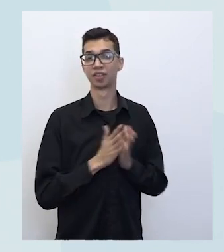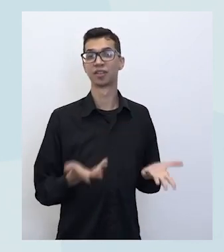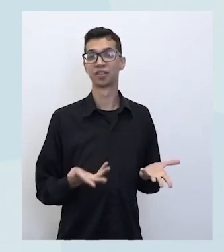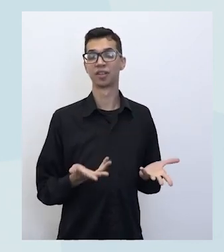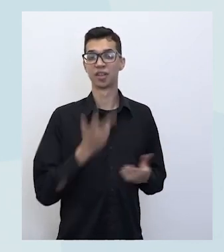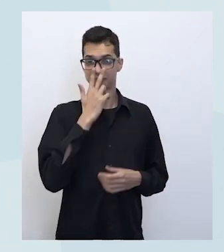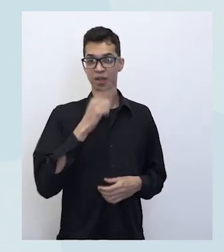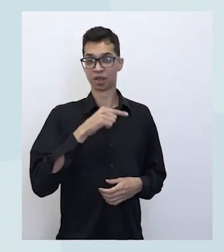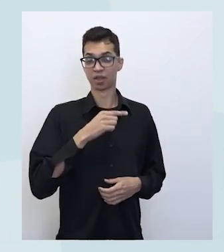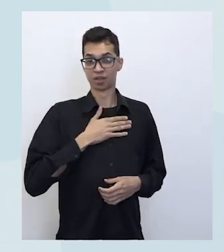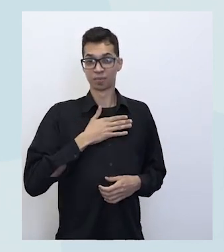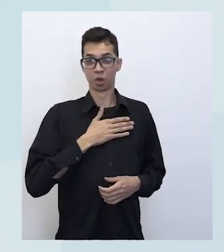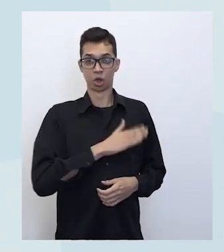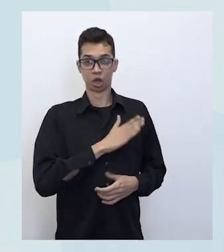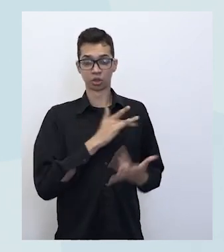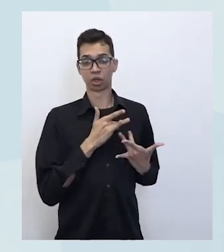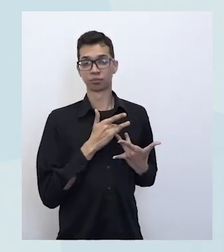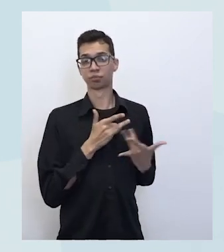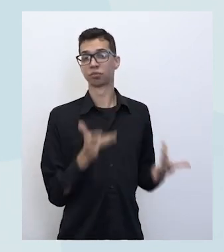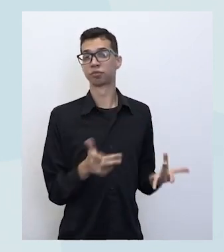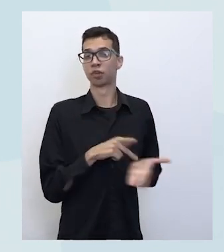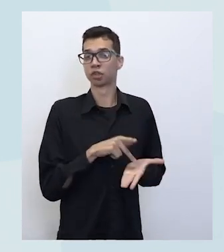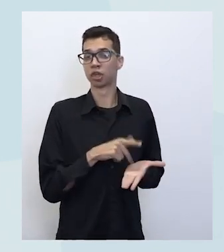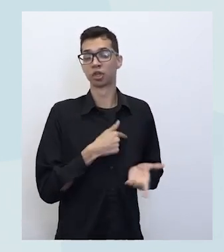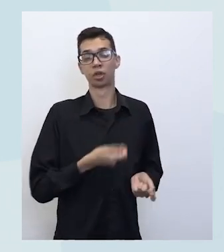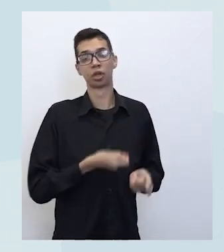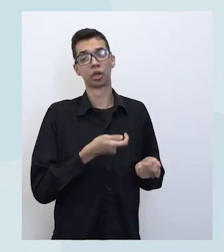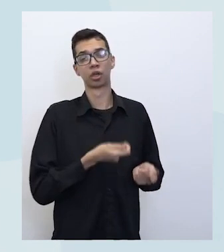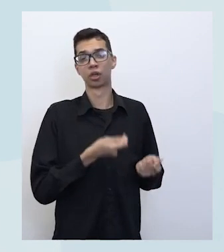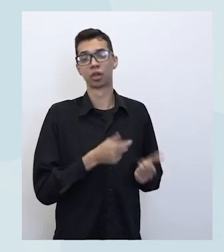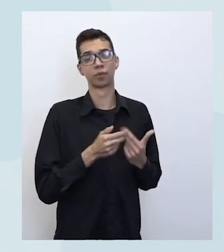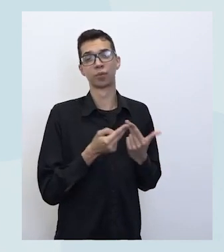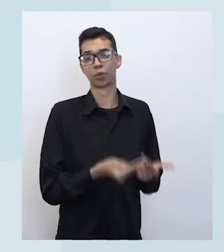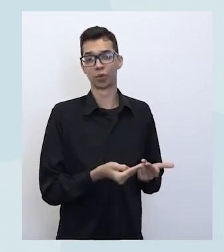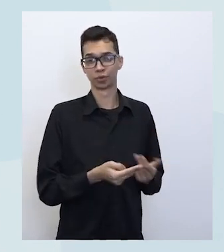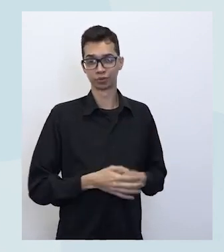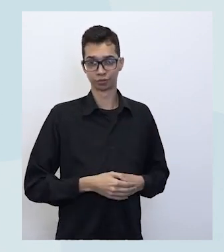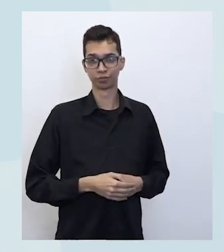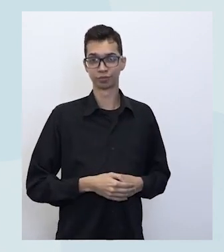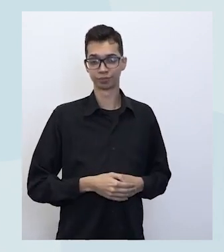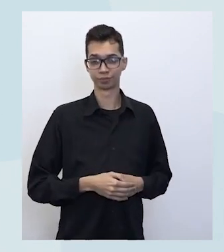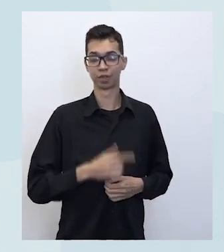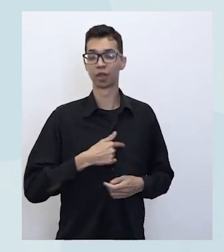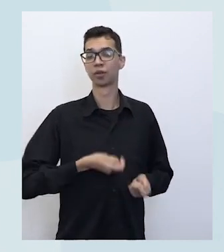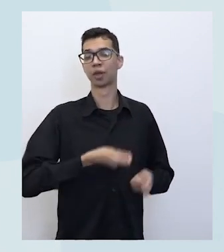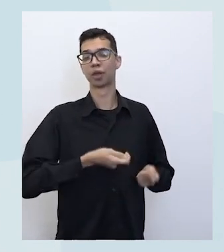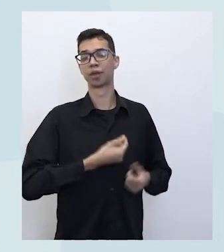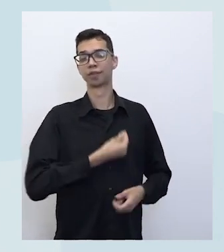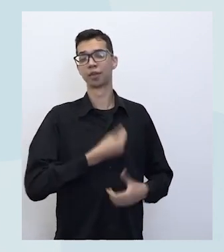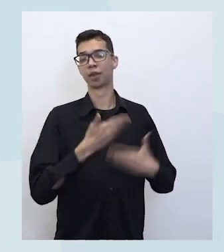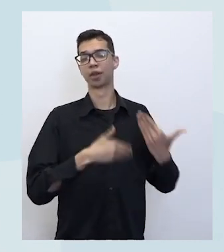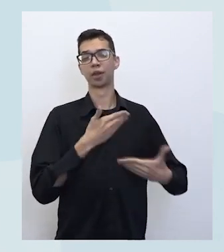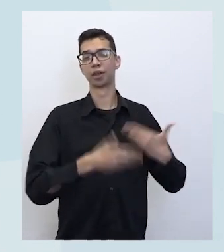grande coração, que vos eu loe nessa razão. Vos quero já loar todavia. E vedes qual será